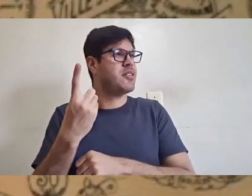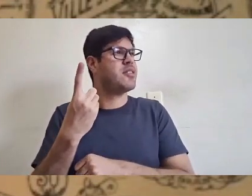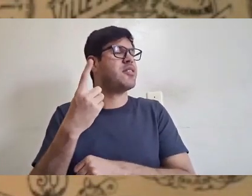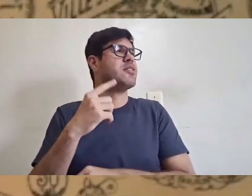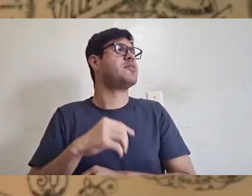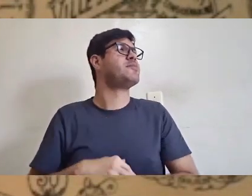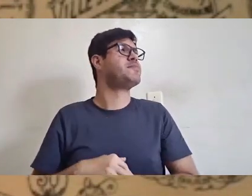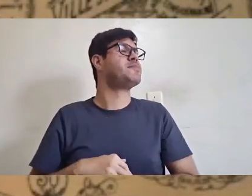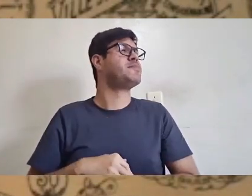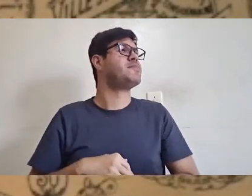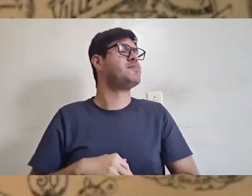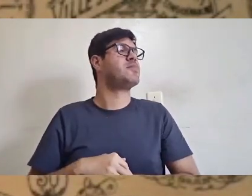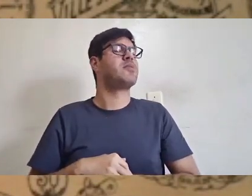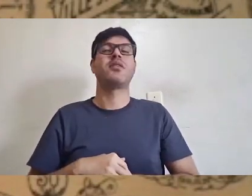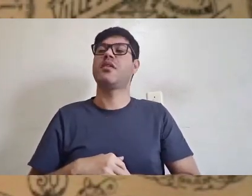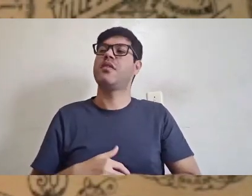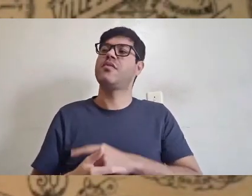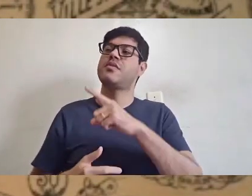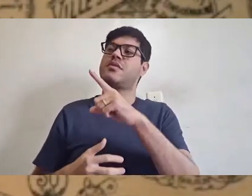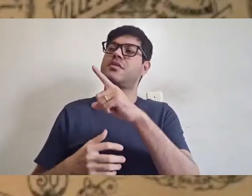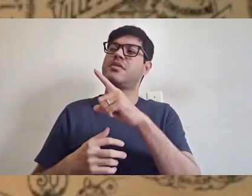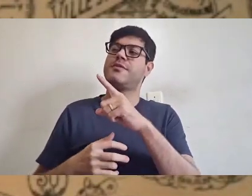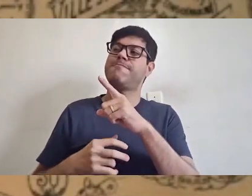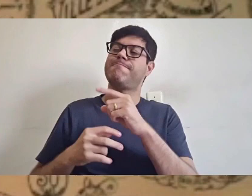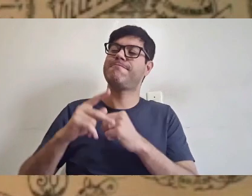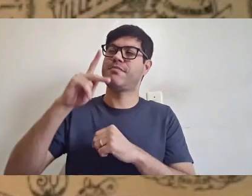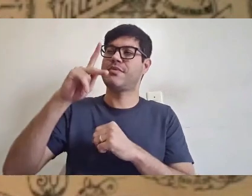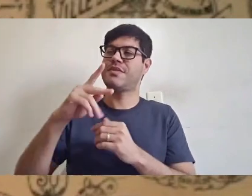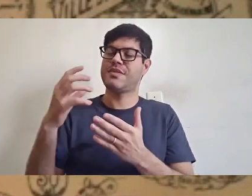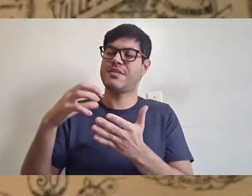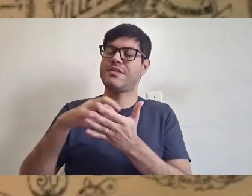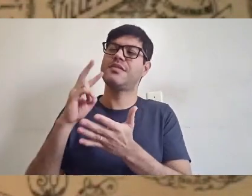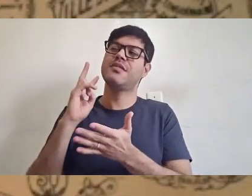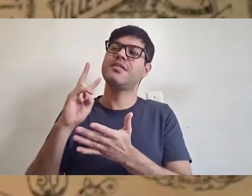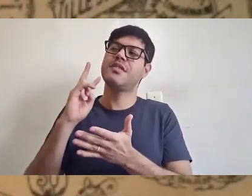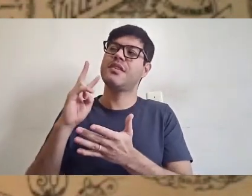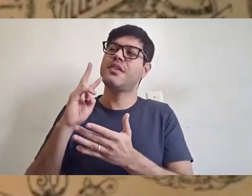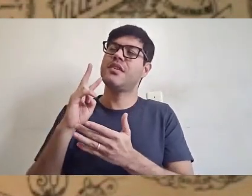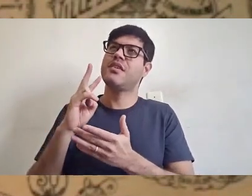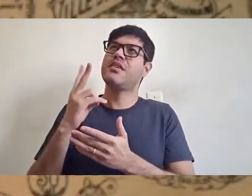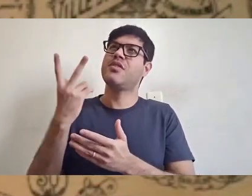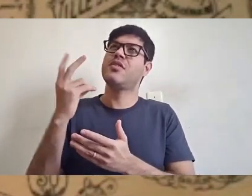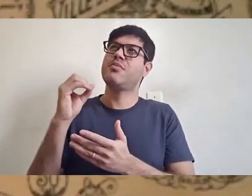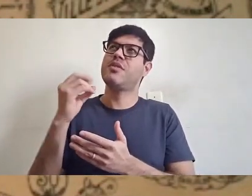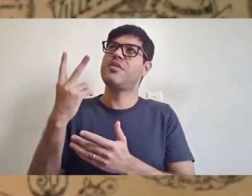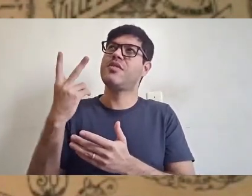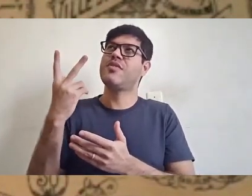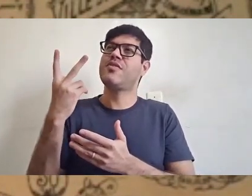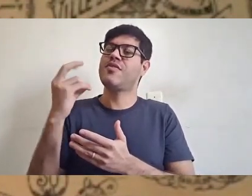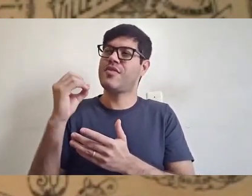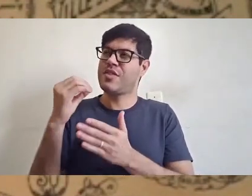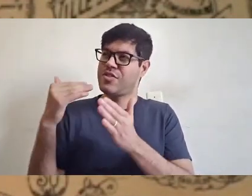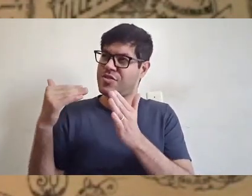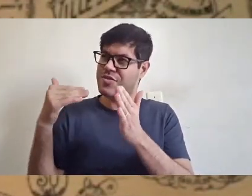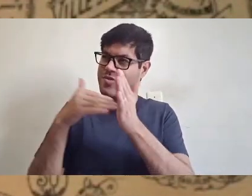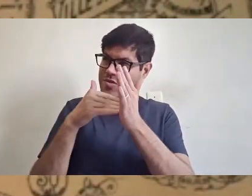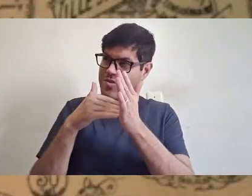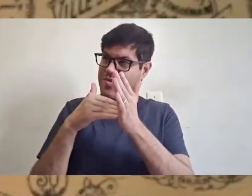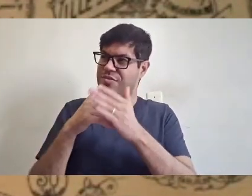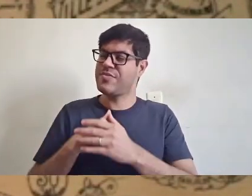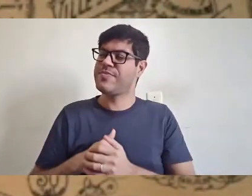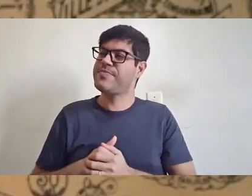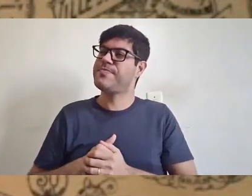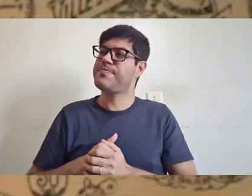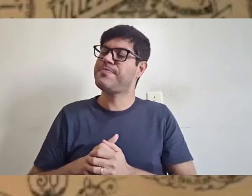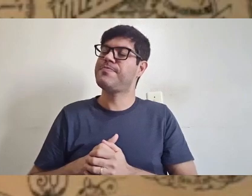Não, foi presidente da Câmara até 2020, né? Aí, em 2020 a eleição, né? É.